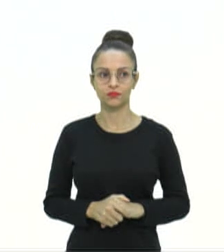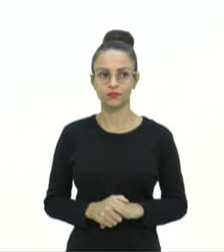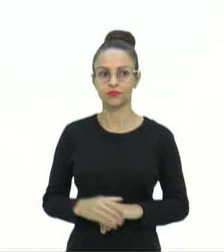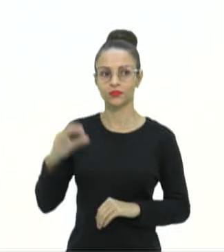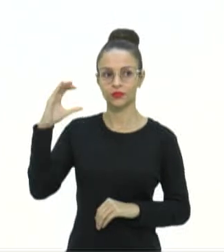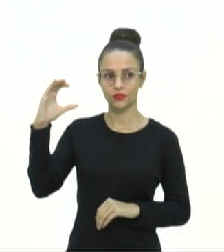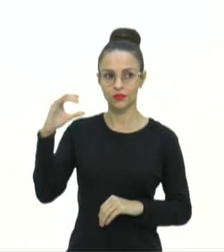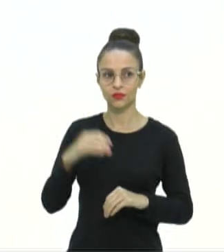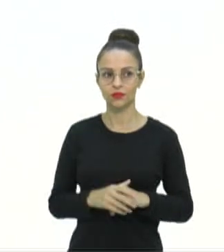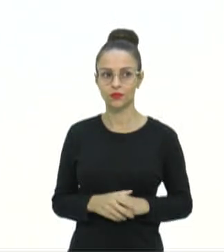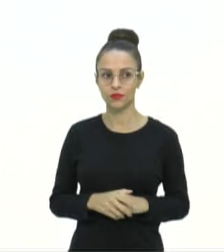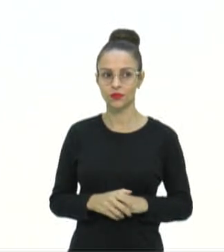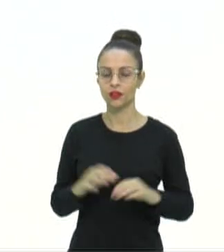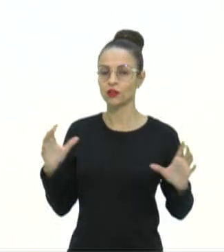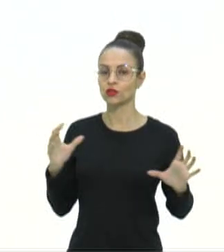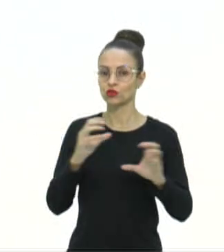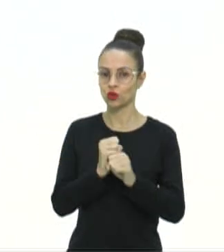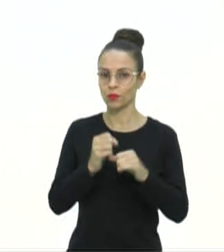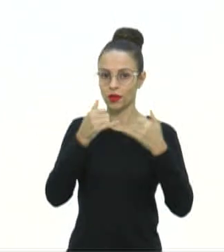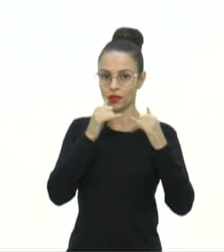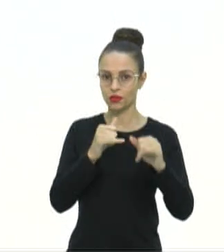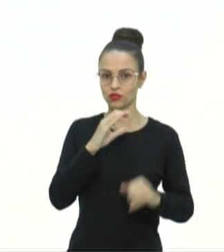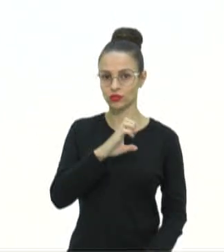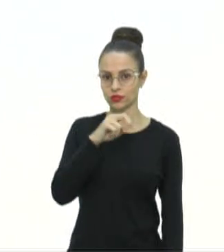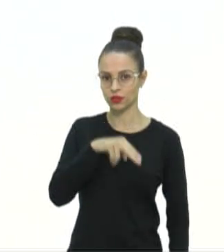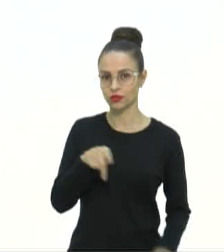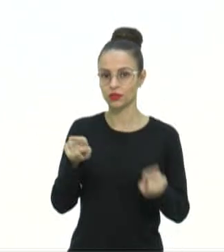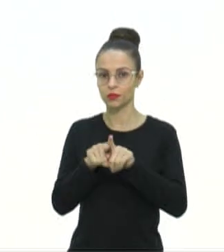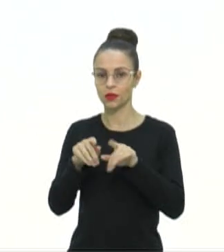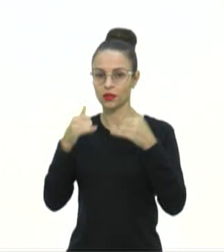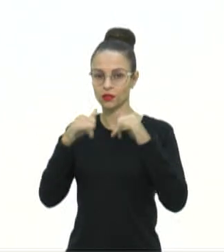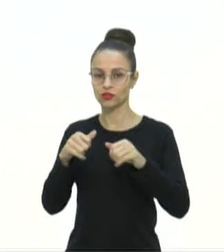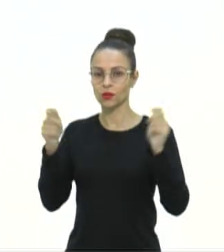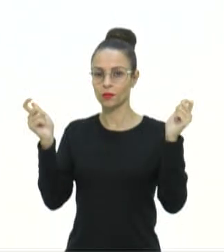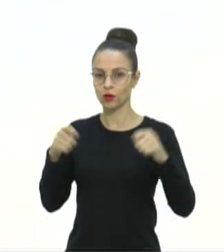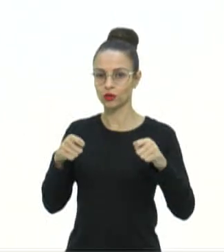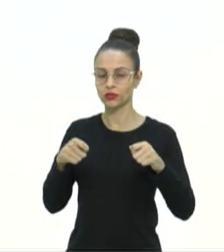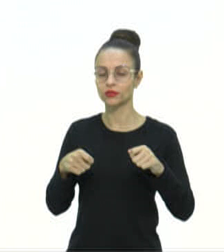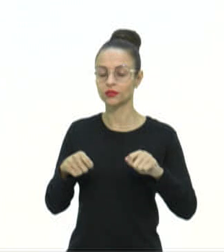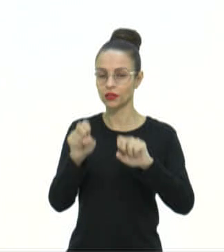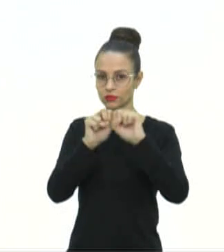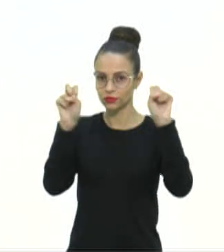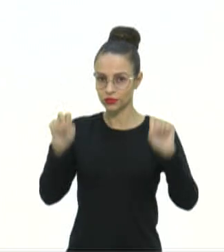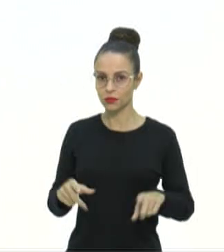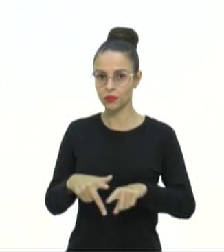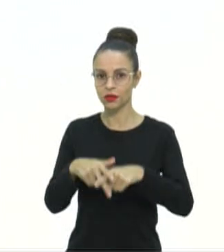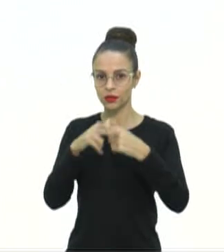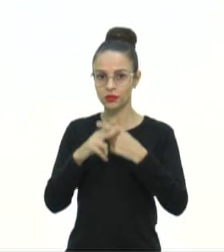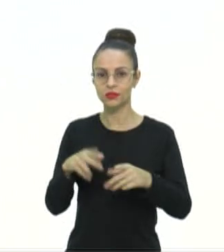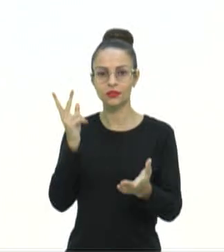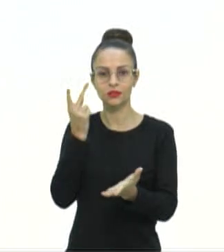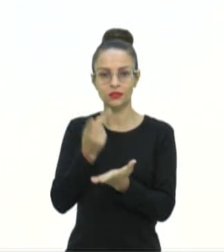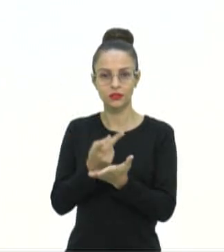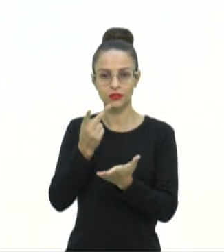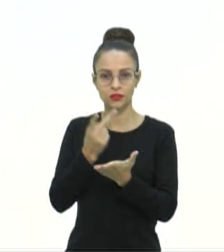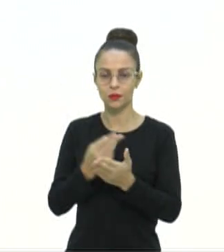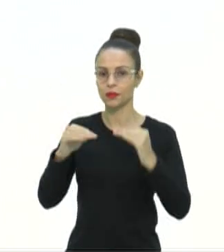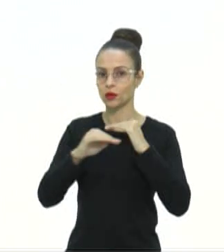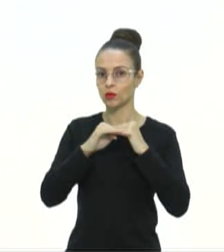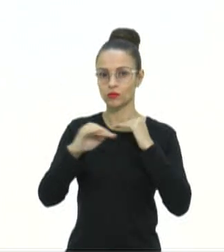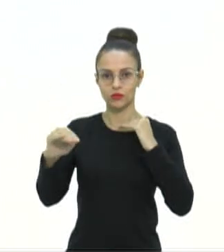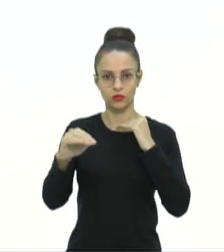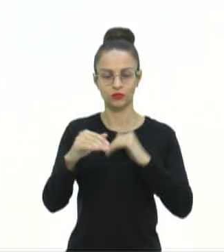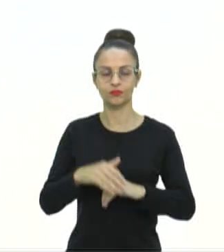Item C. A soma das energias cinética e potencial de um sistema mecânico oscilatório é sempre